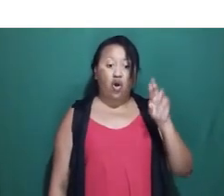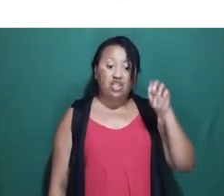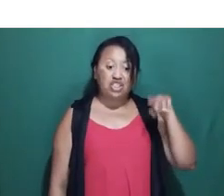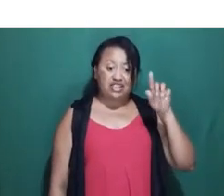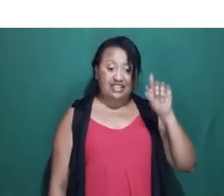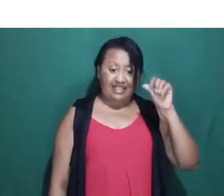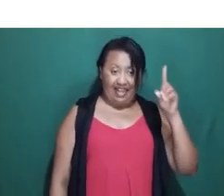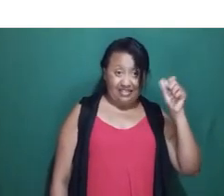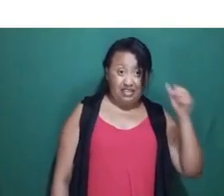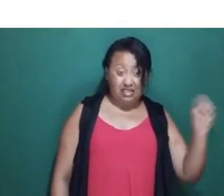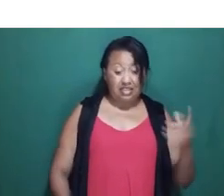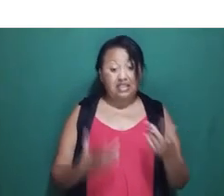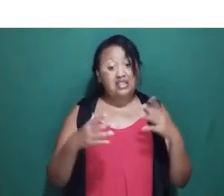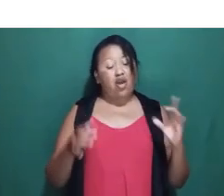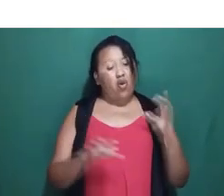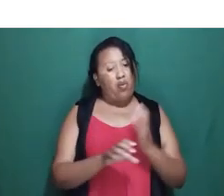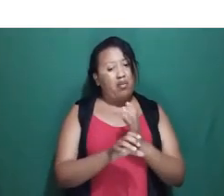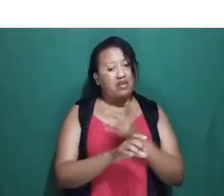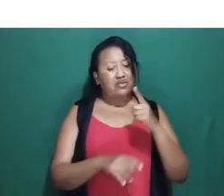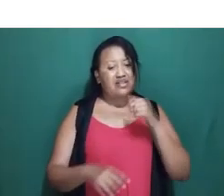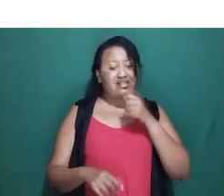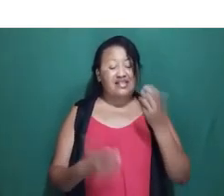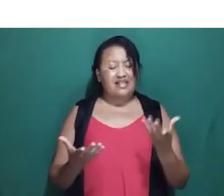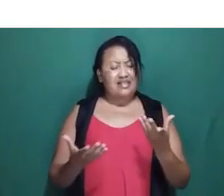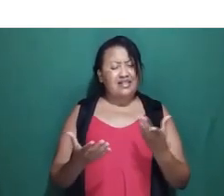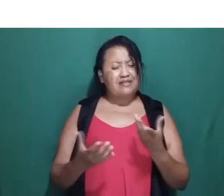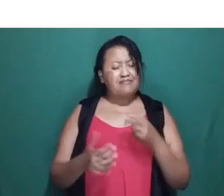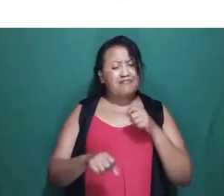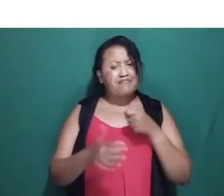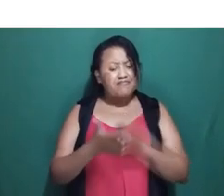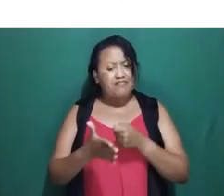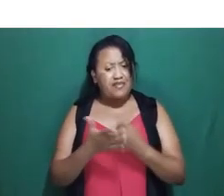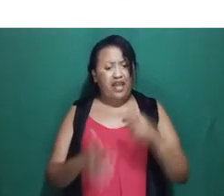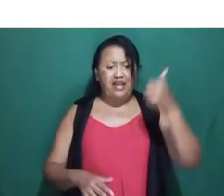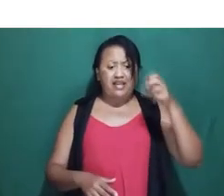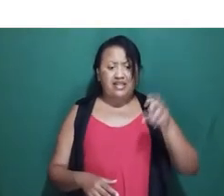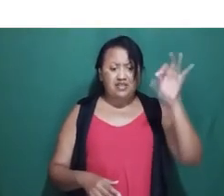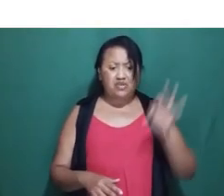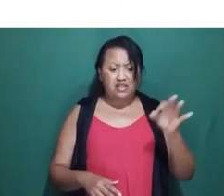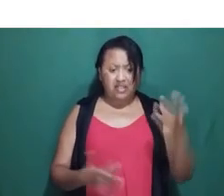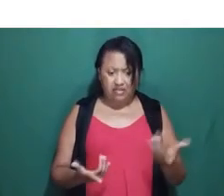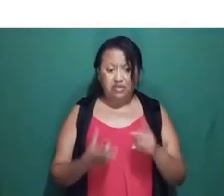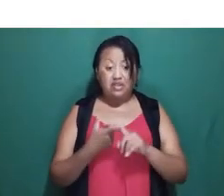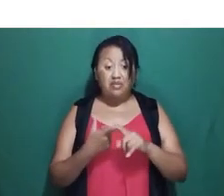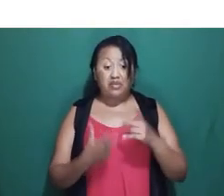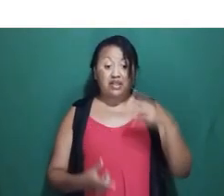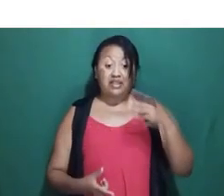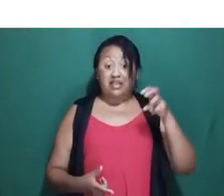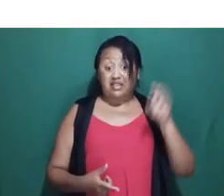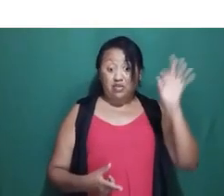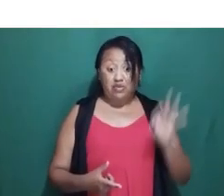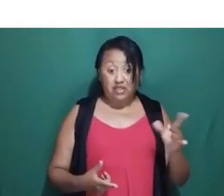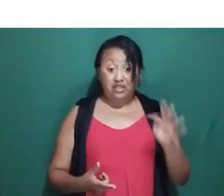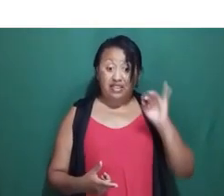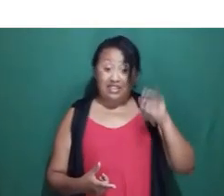duplicação DNA se complementam de modo que existe 15% de setosina haverá 35% de mina sobre